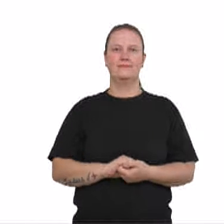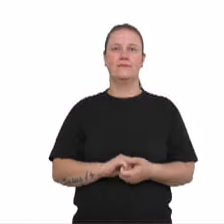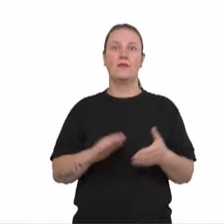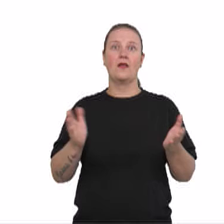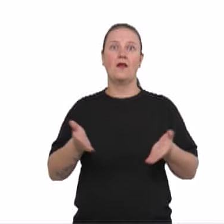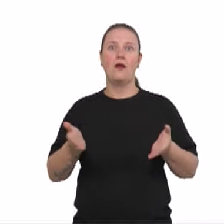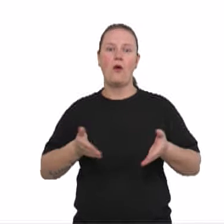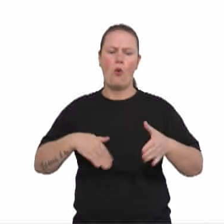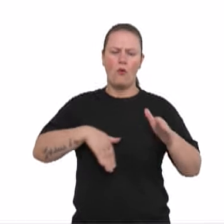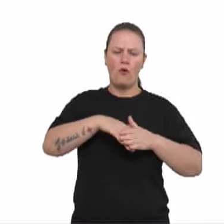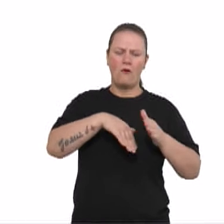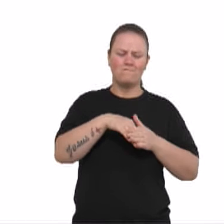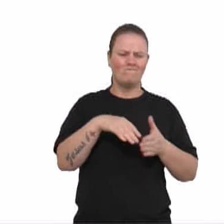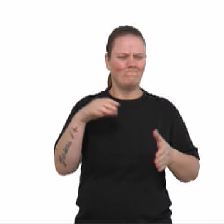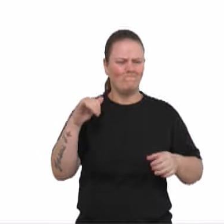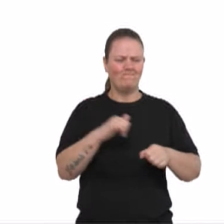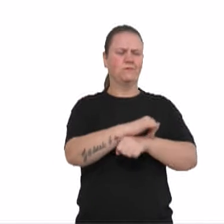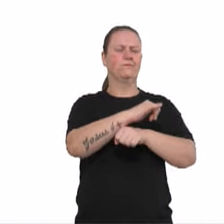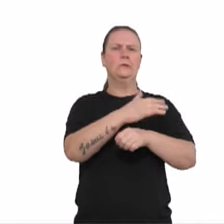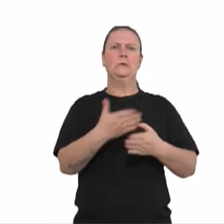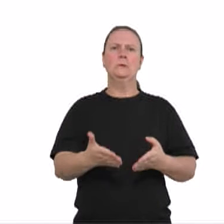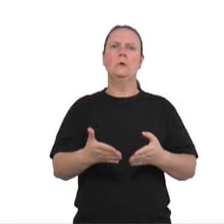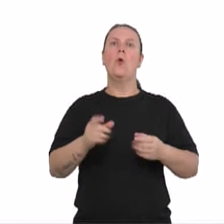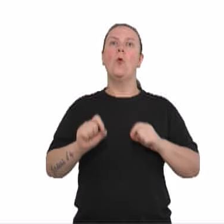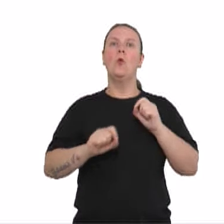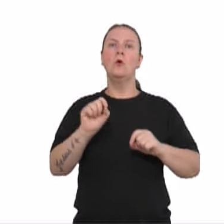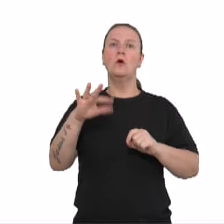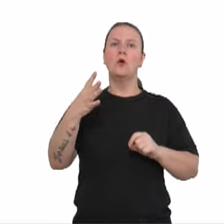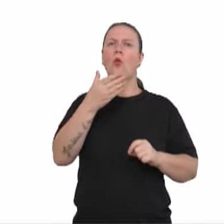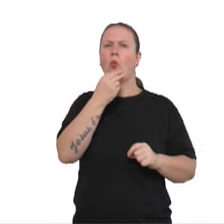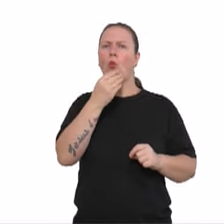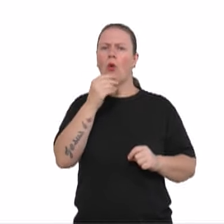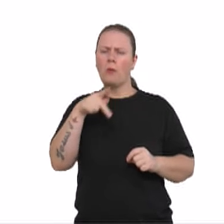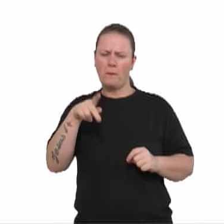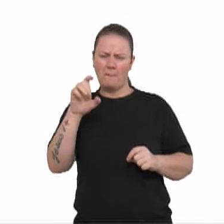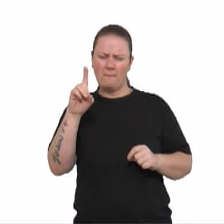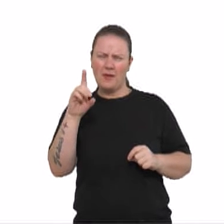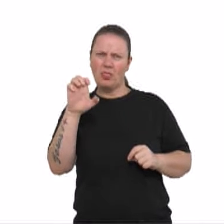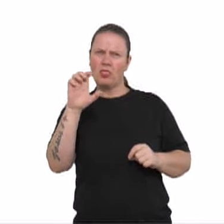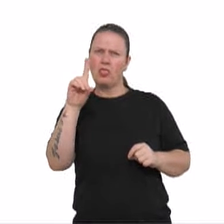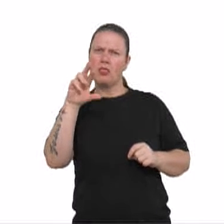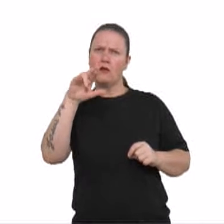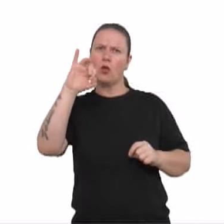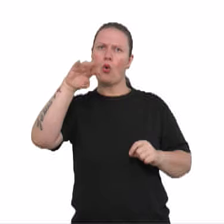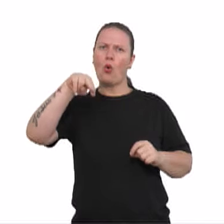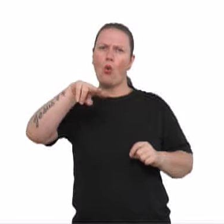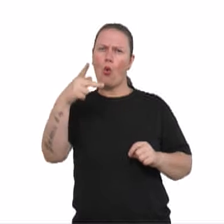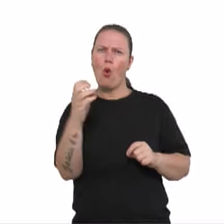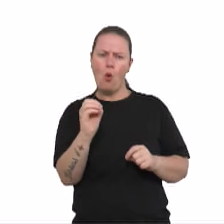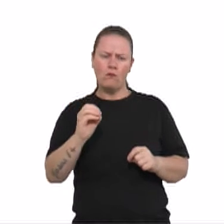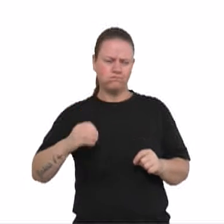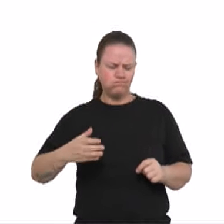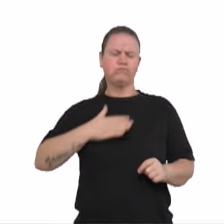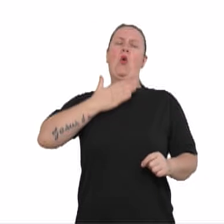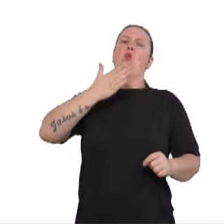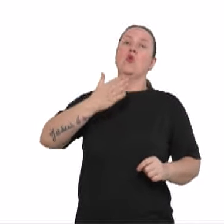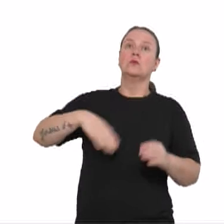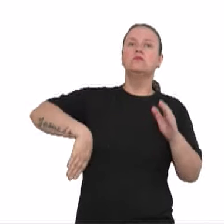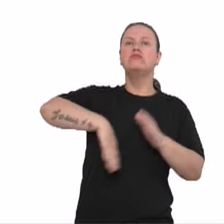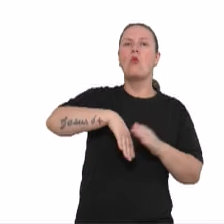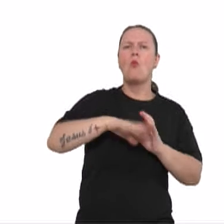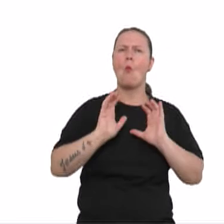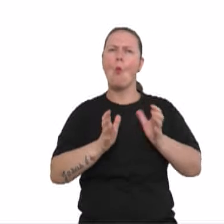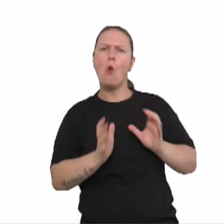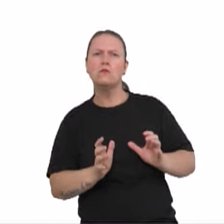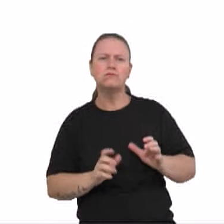Era só um tapinha, só que não deu. Olha o Pedrinho, grande fita de Pedrinho agora. Grande jogada do Pedrinho, abriu na ponta para Jato.